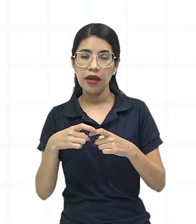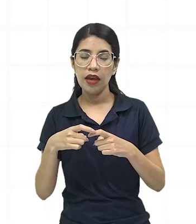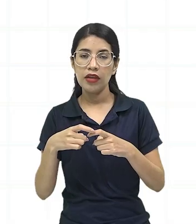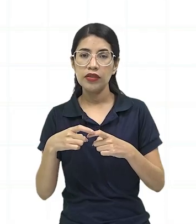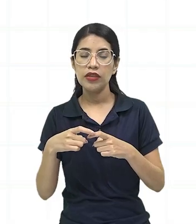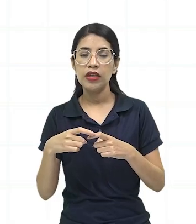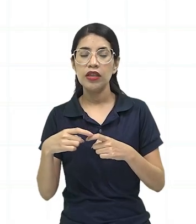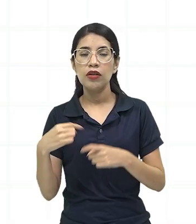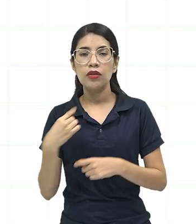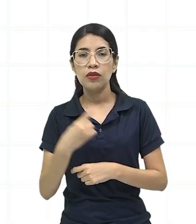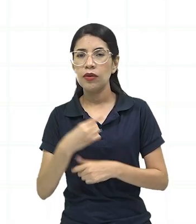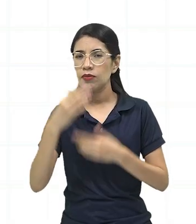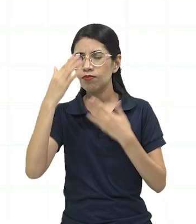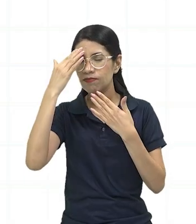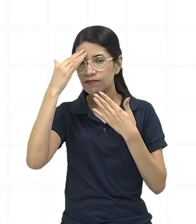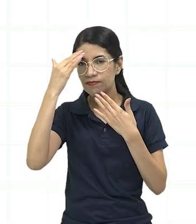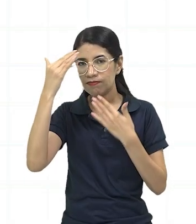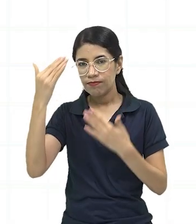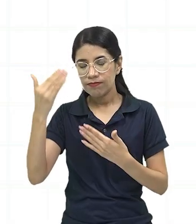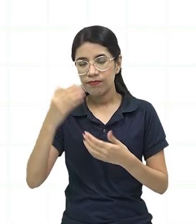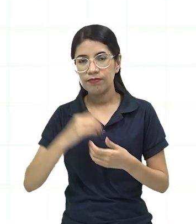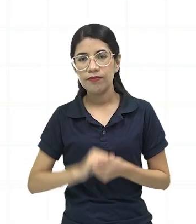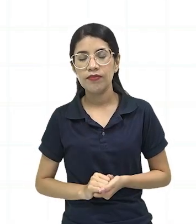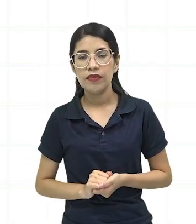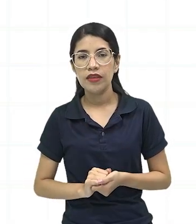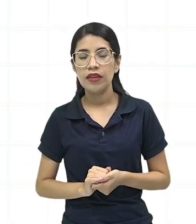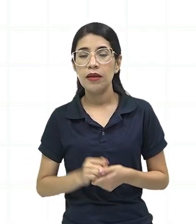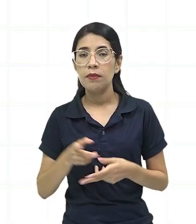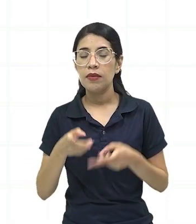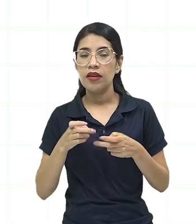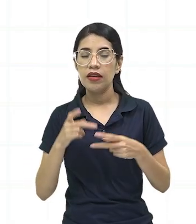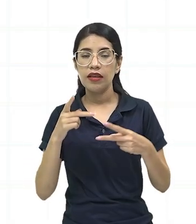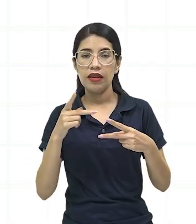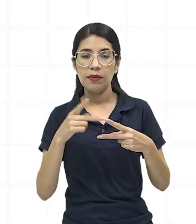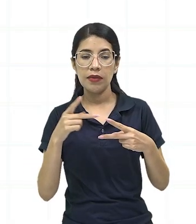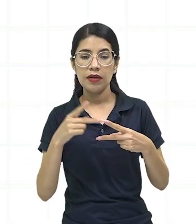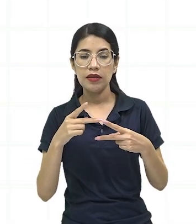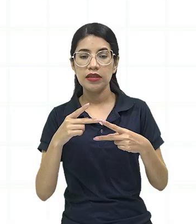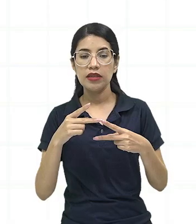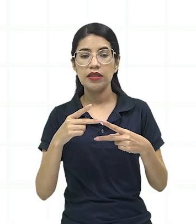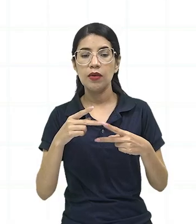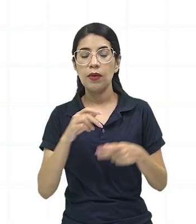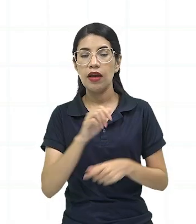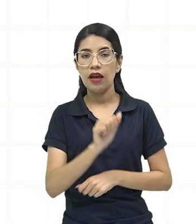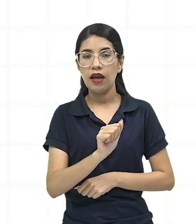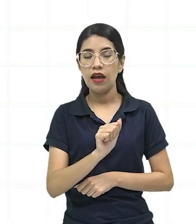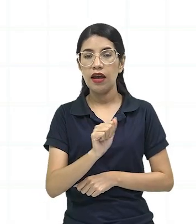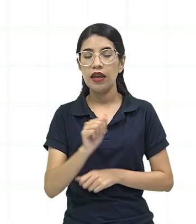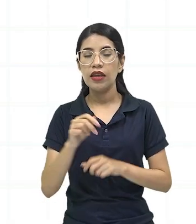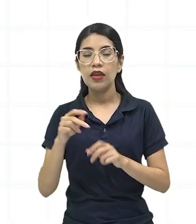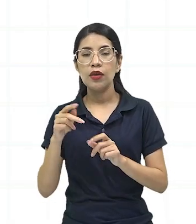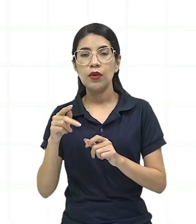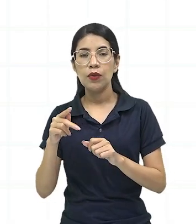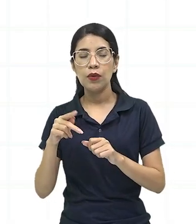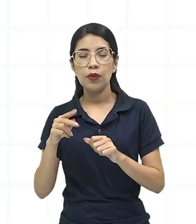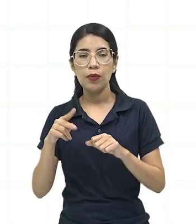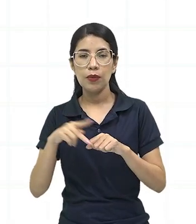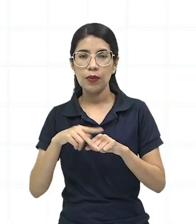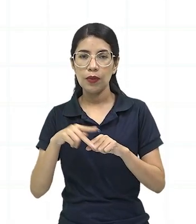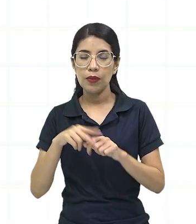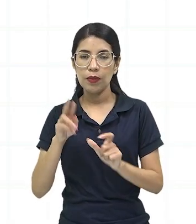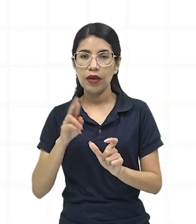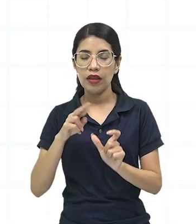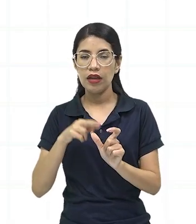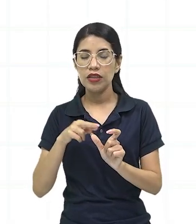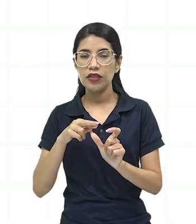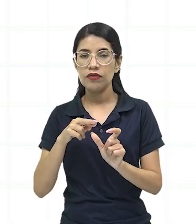estamos muito agradecidos. Olha a nossa preposição, o que é o nosso pronome relativo relacionado a